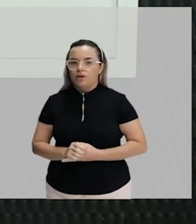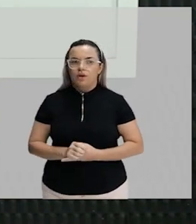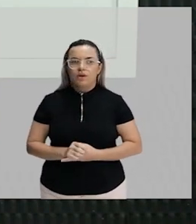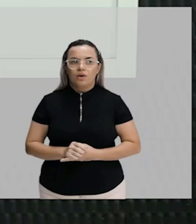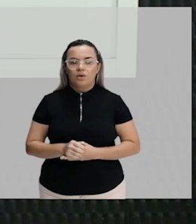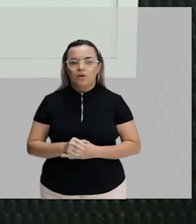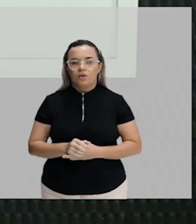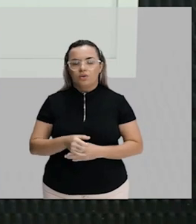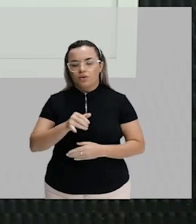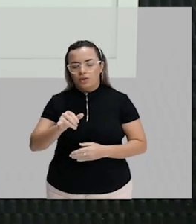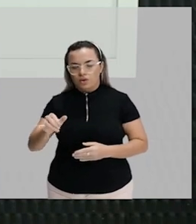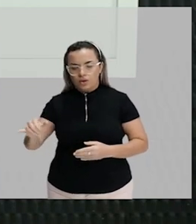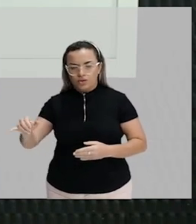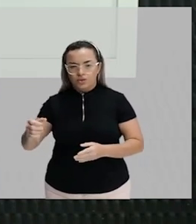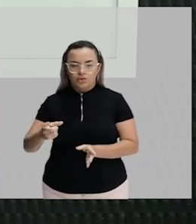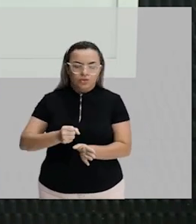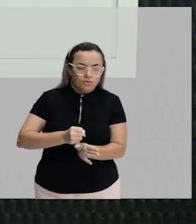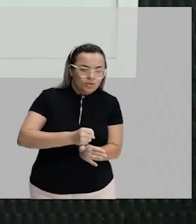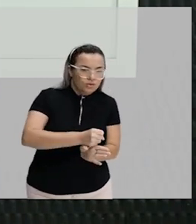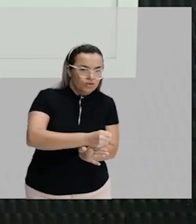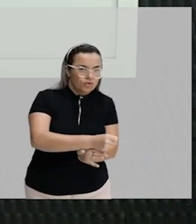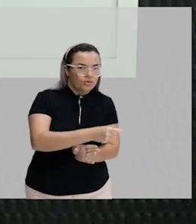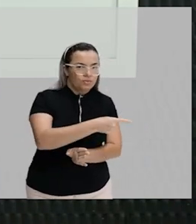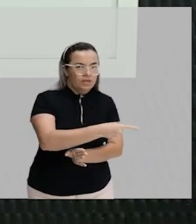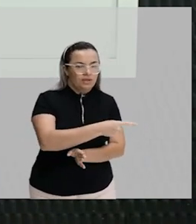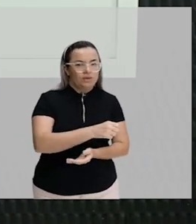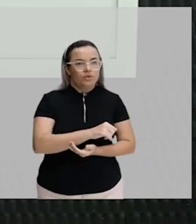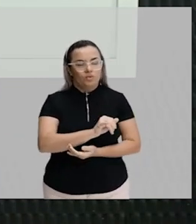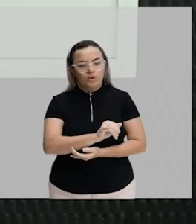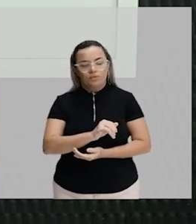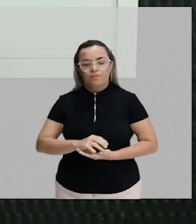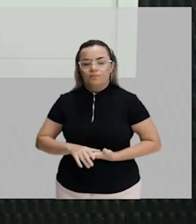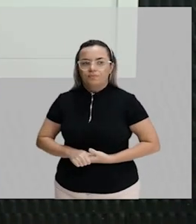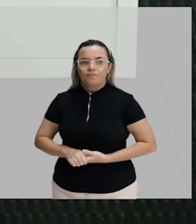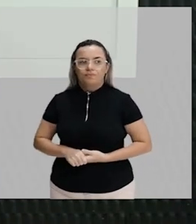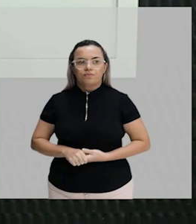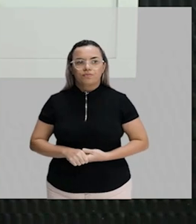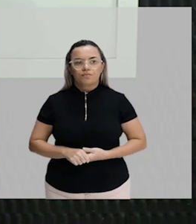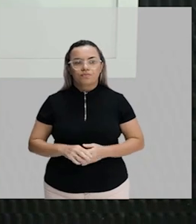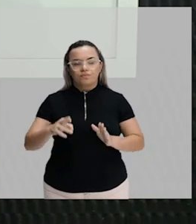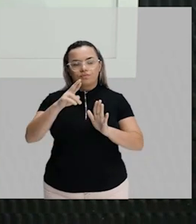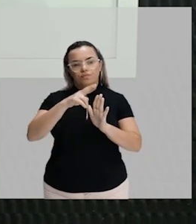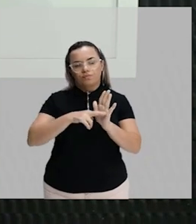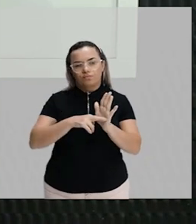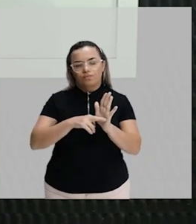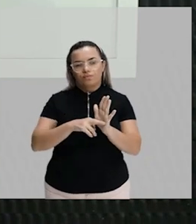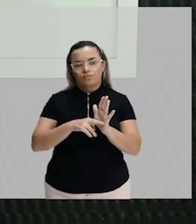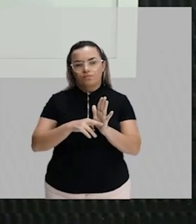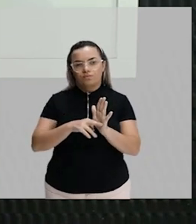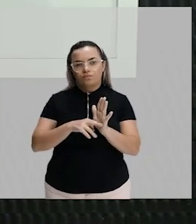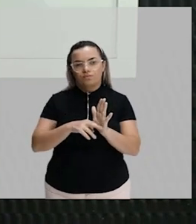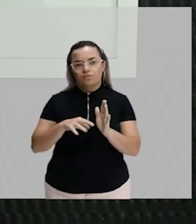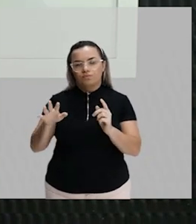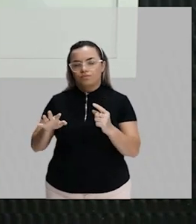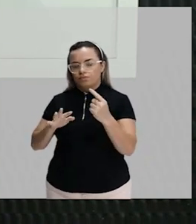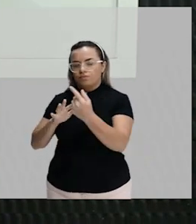ou poderia ser traduzido o seguinte lá na mão na regra da mão direita Ok na regra da mão direita